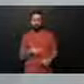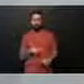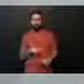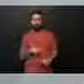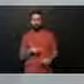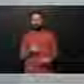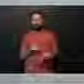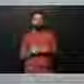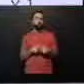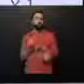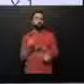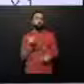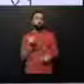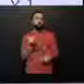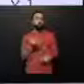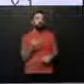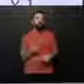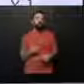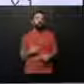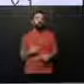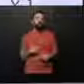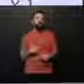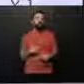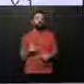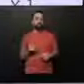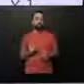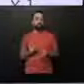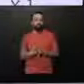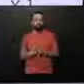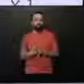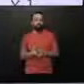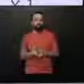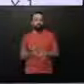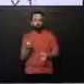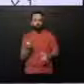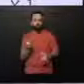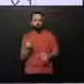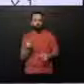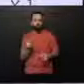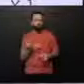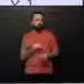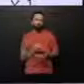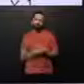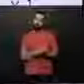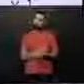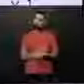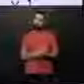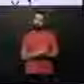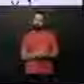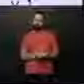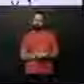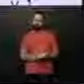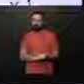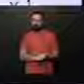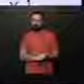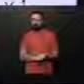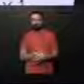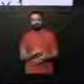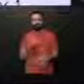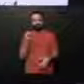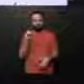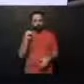quantas unidades será? Quantos grupinhos? Ali na unidade, nenhum novamente. Lembrando sempre que o